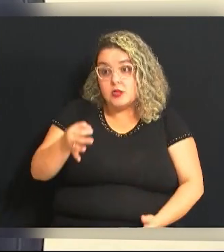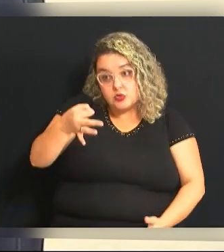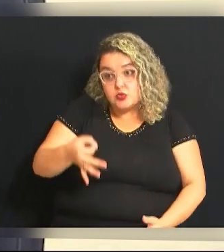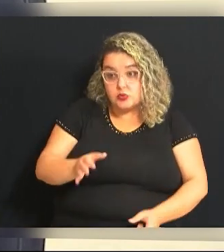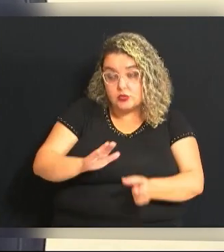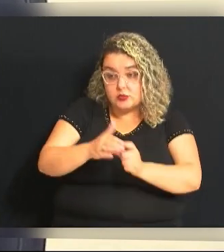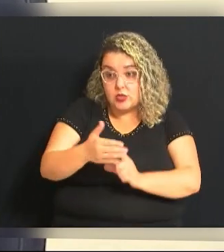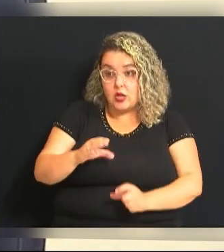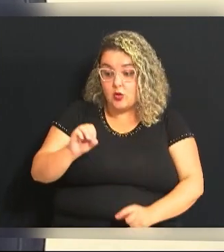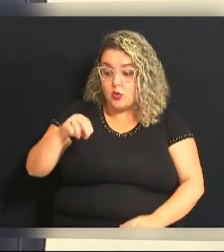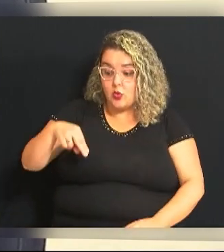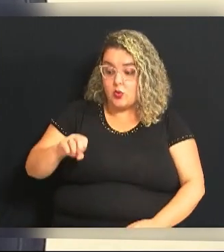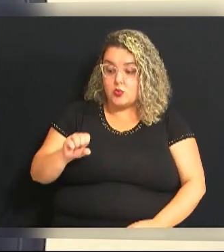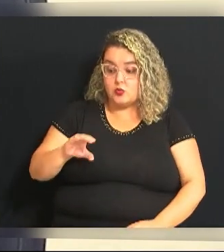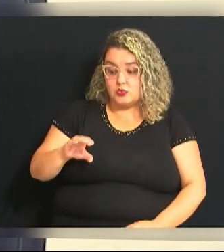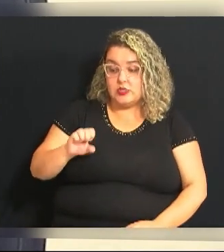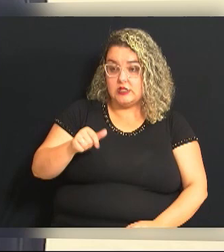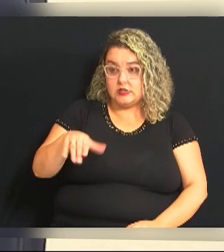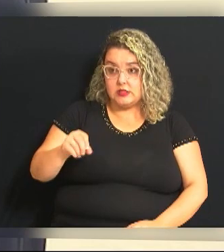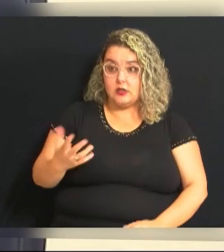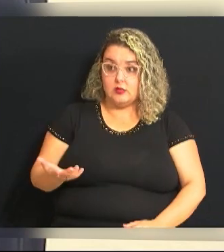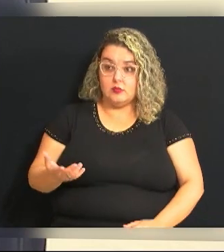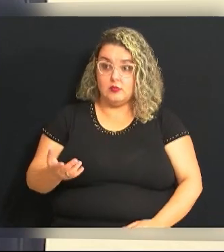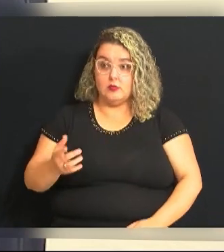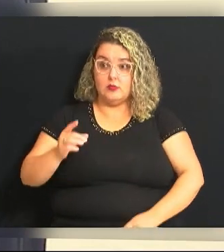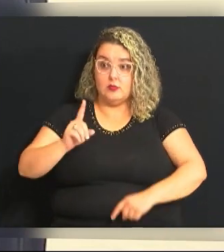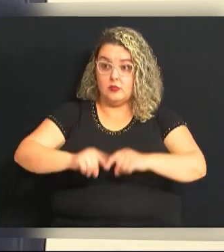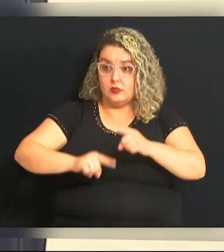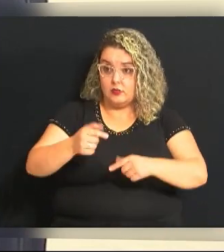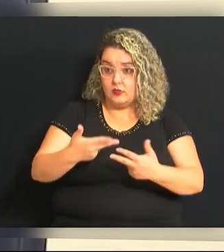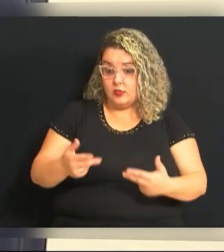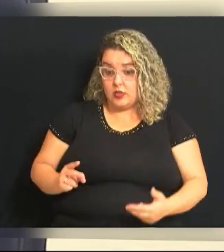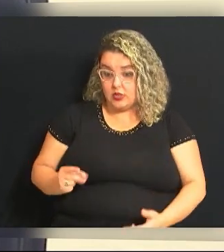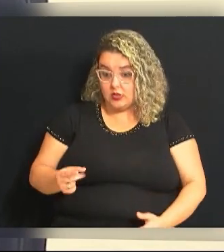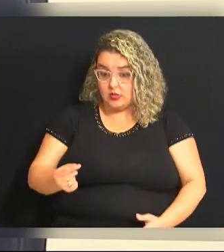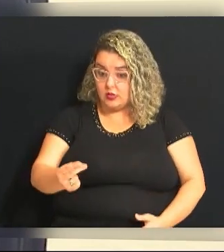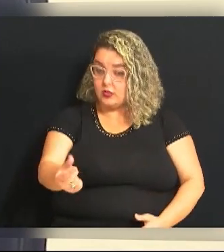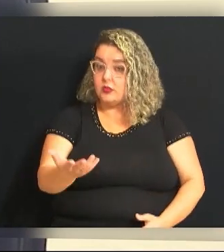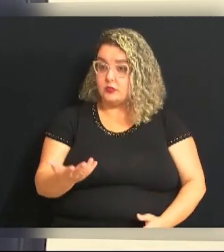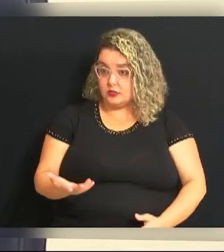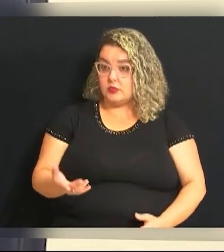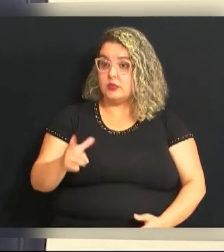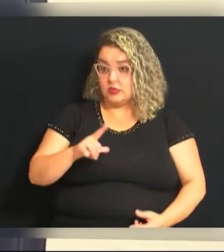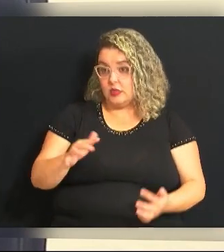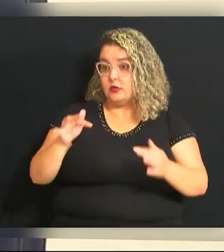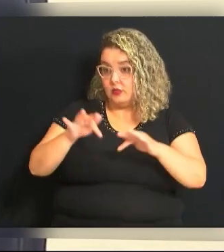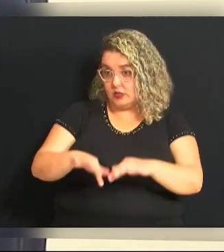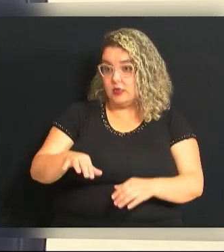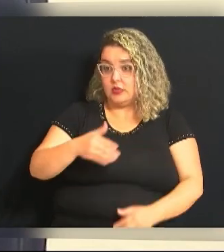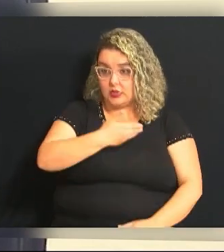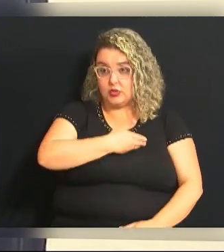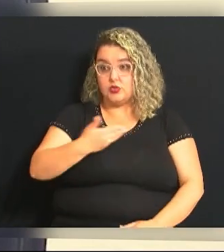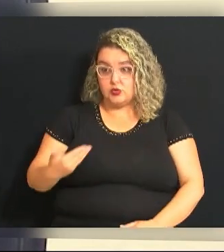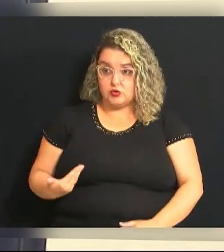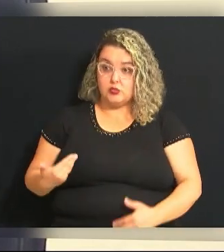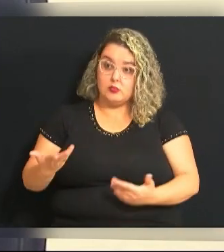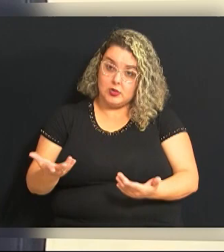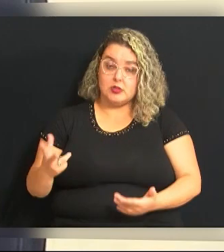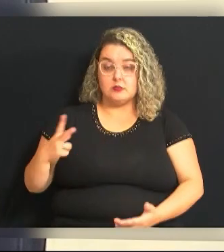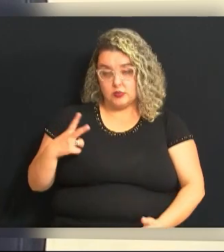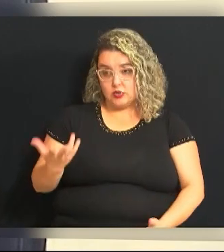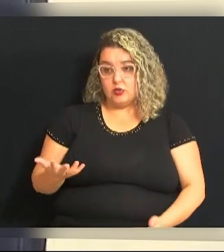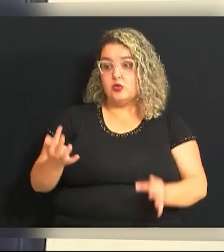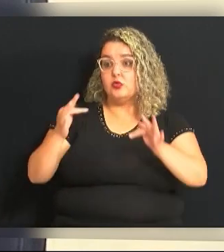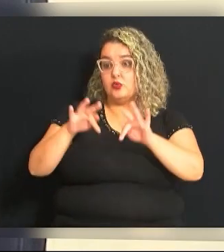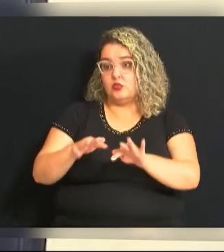concessão do espaço para a construção de equipamentos de longo prazo, que teriam finalidade pública, embora privados. E ao